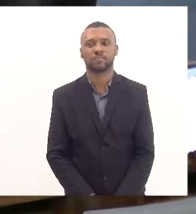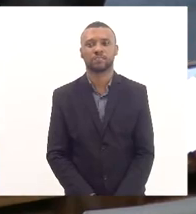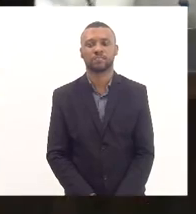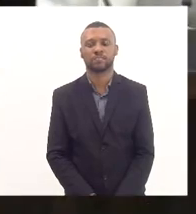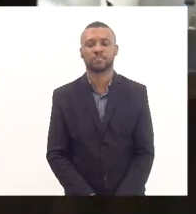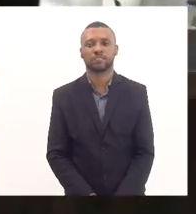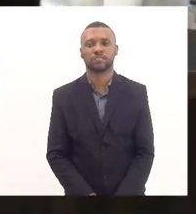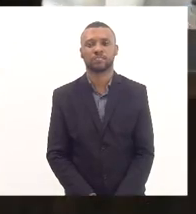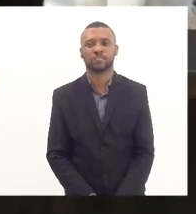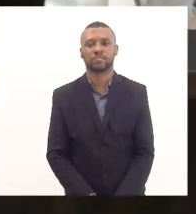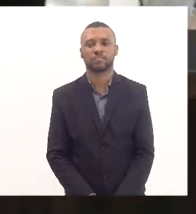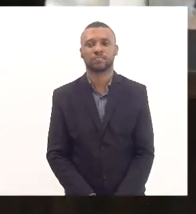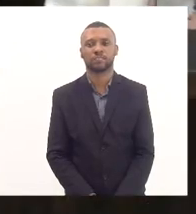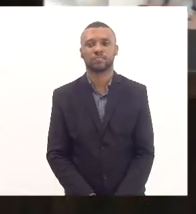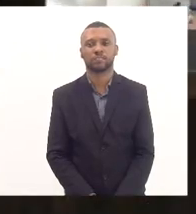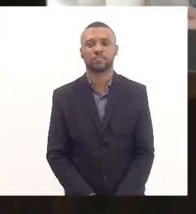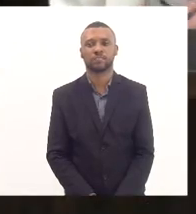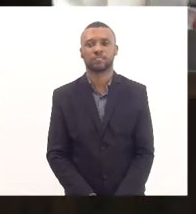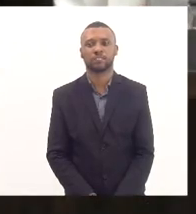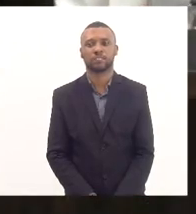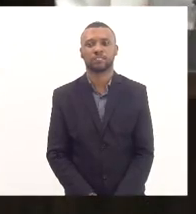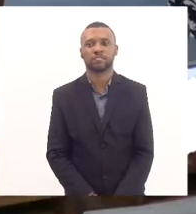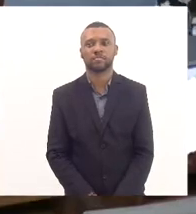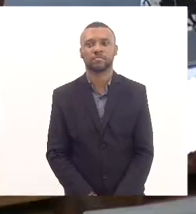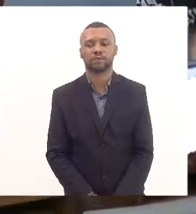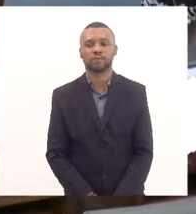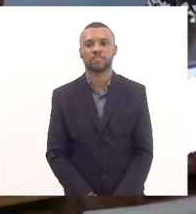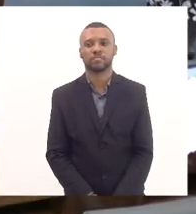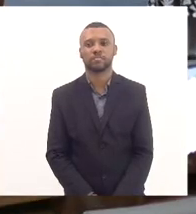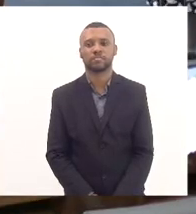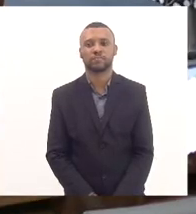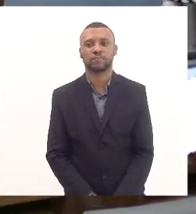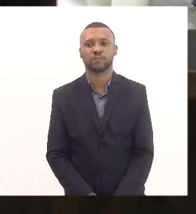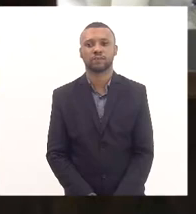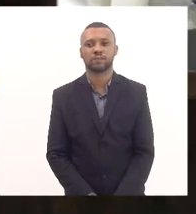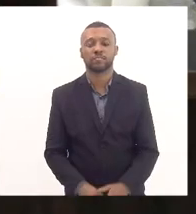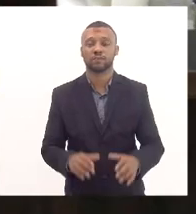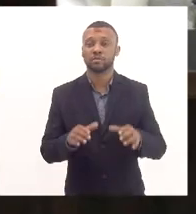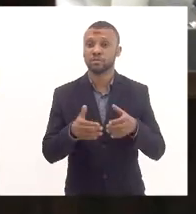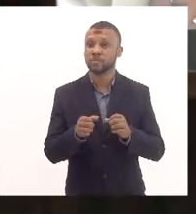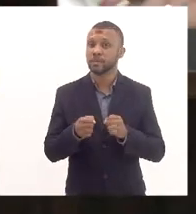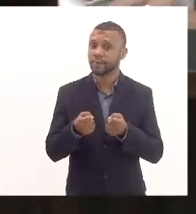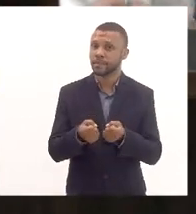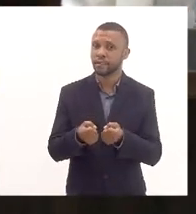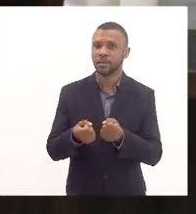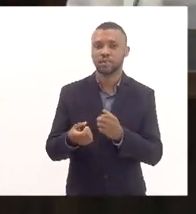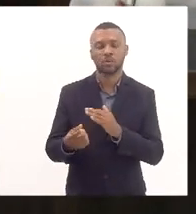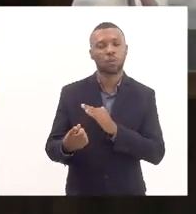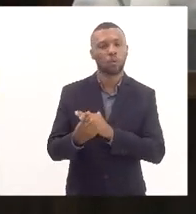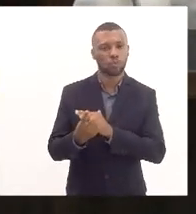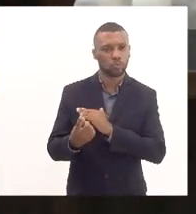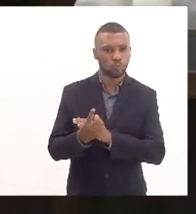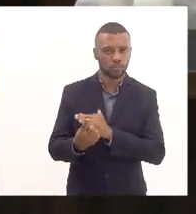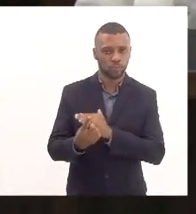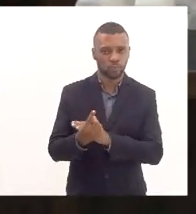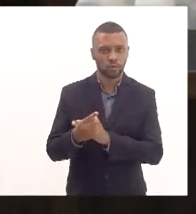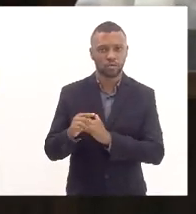o anos e e pela comissão de defesa do consumidor